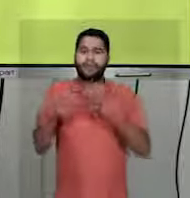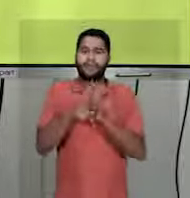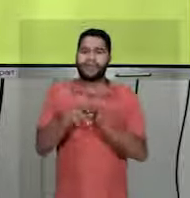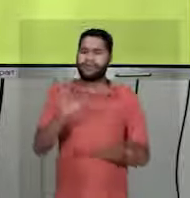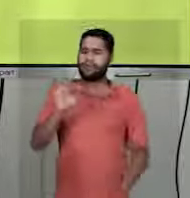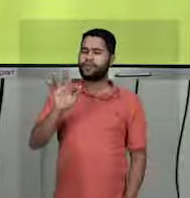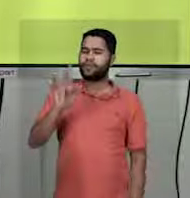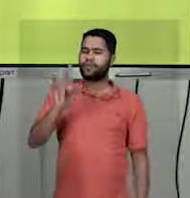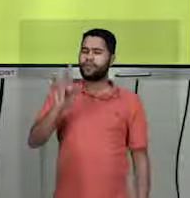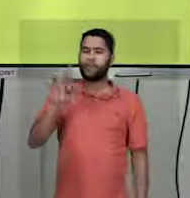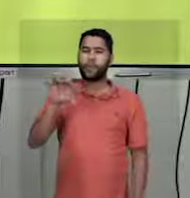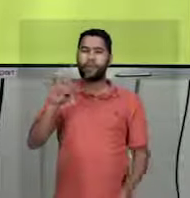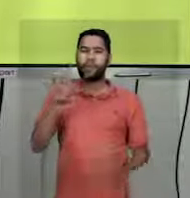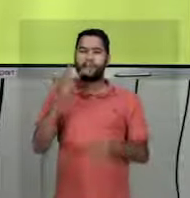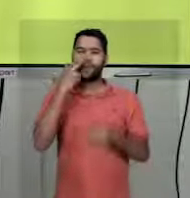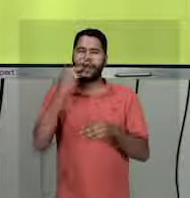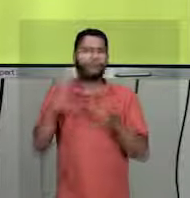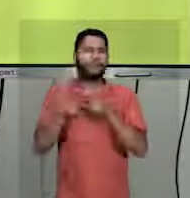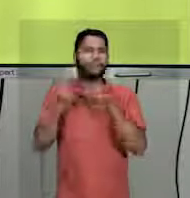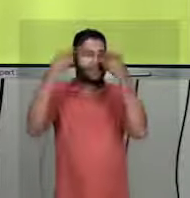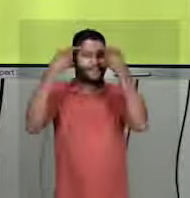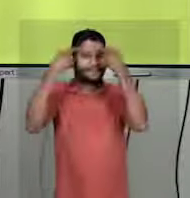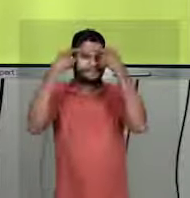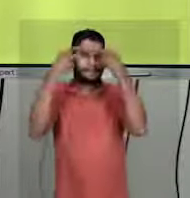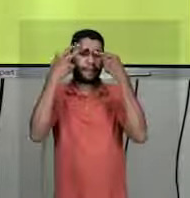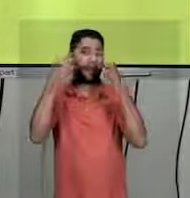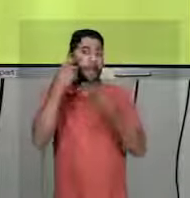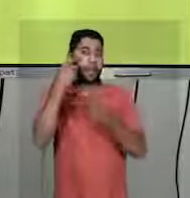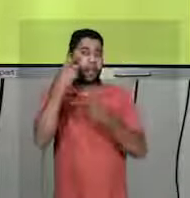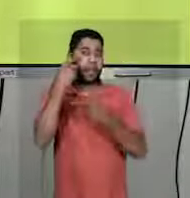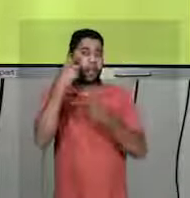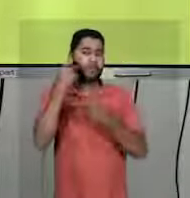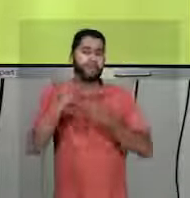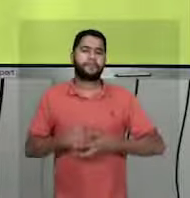ou de espinha, geralmente contém pus. Então,